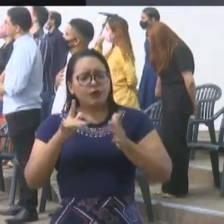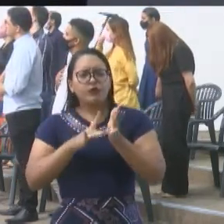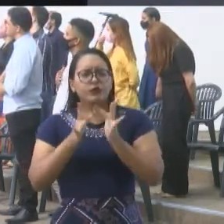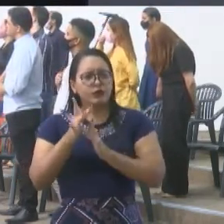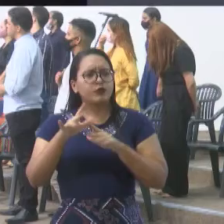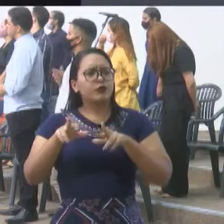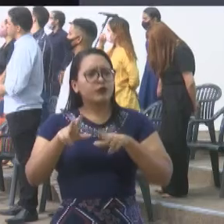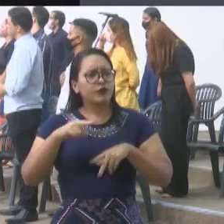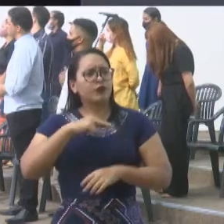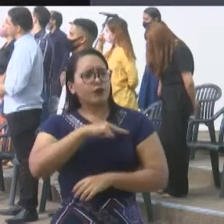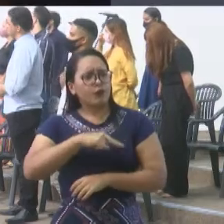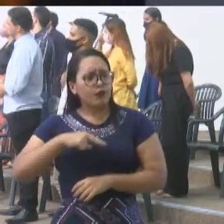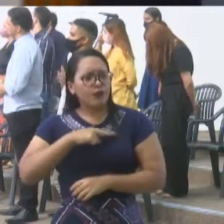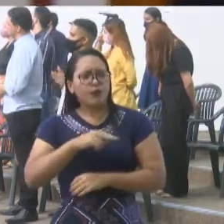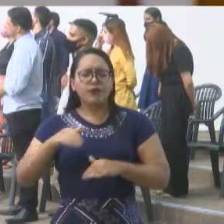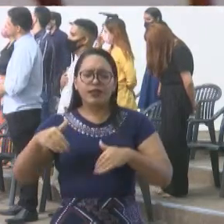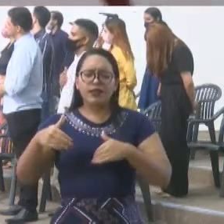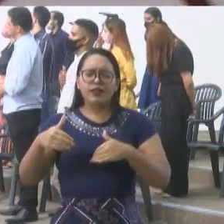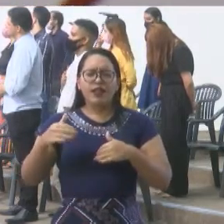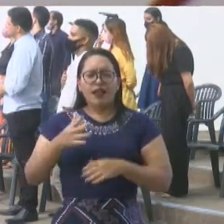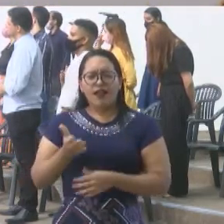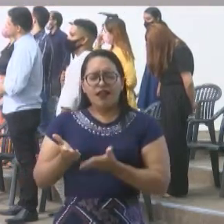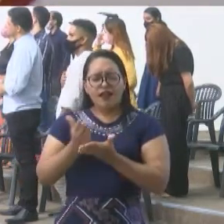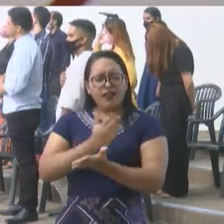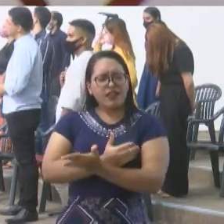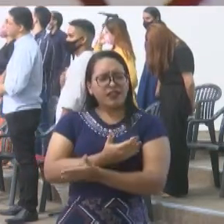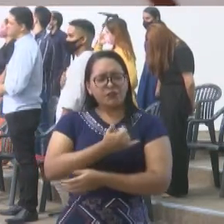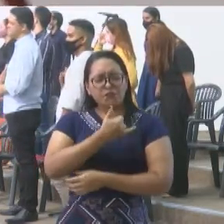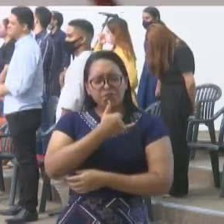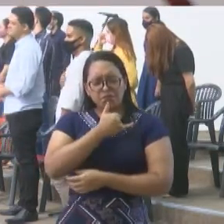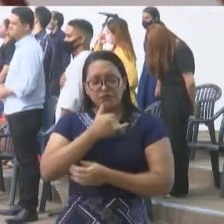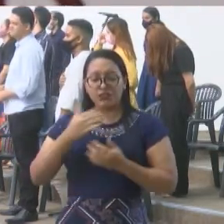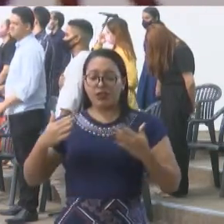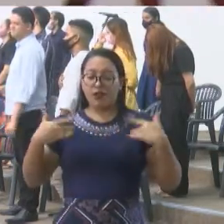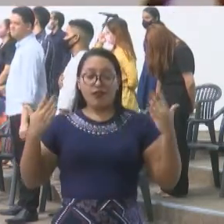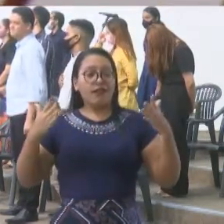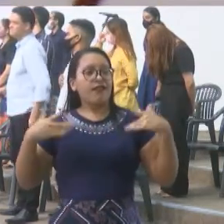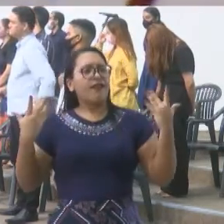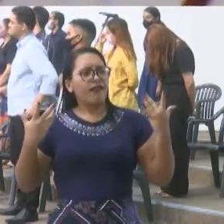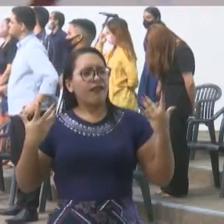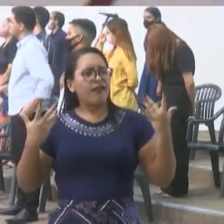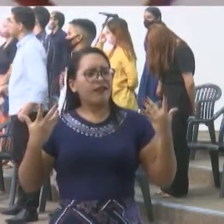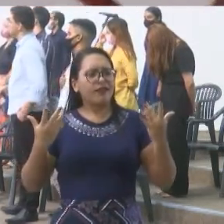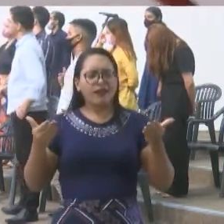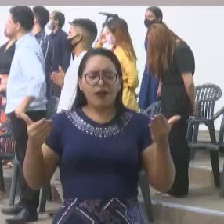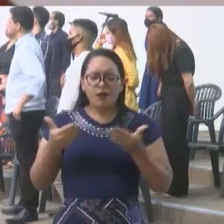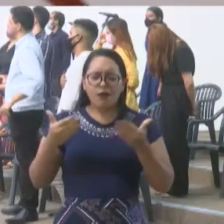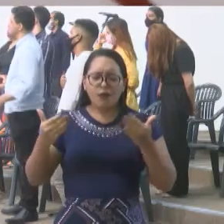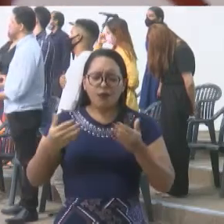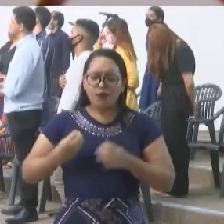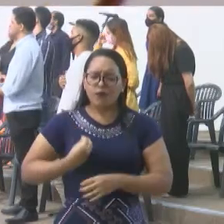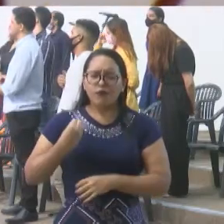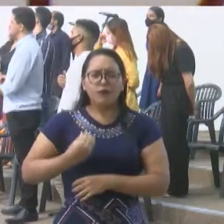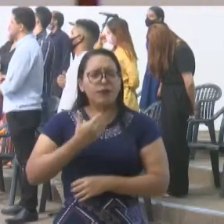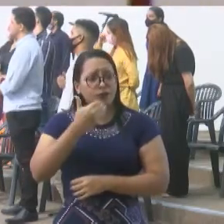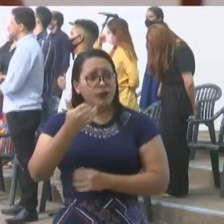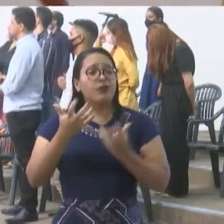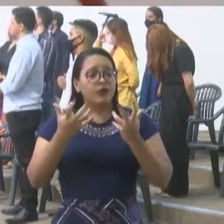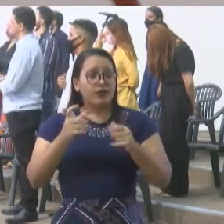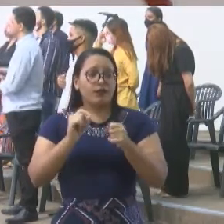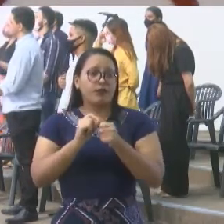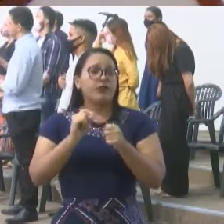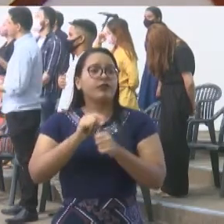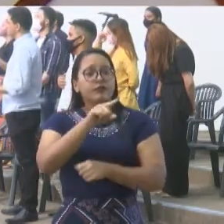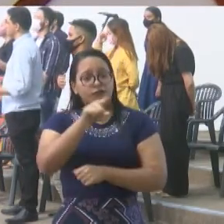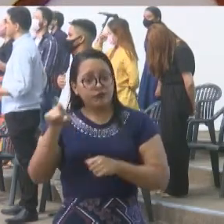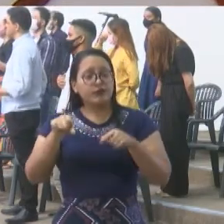Noemi, da alegria para a tristeza, da morte para a vida, da falta para a abundância, ele quer fazer com você hoje à